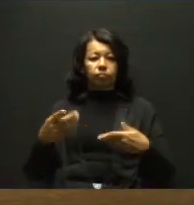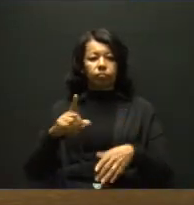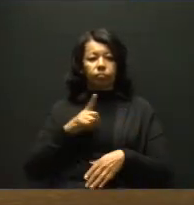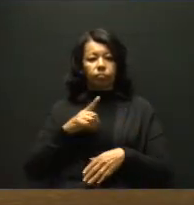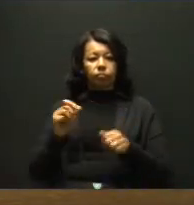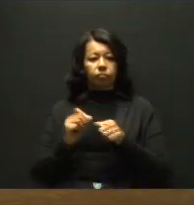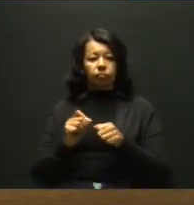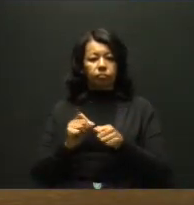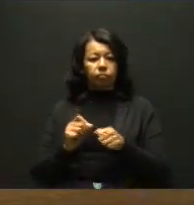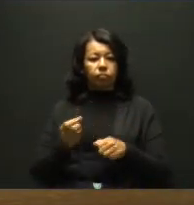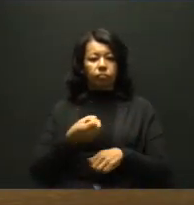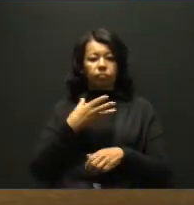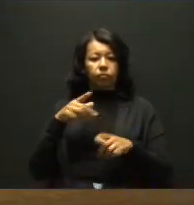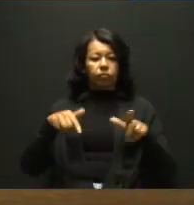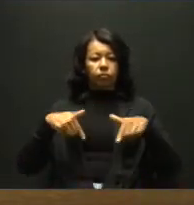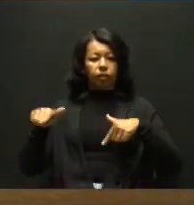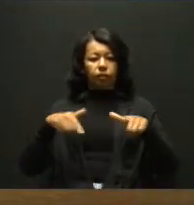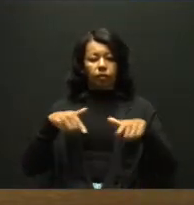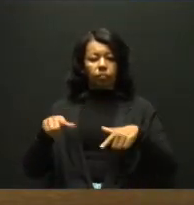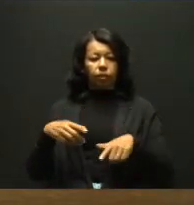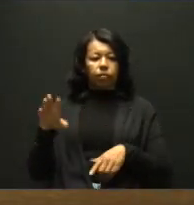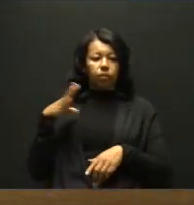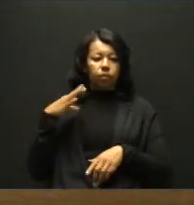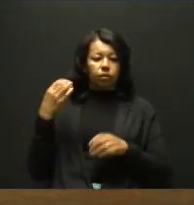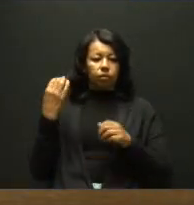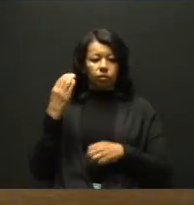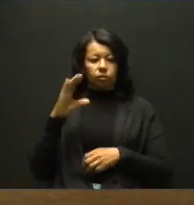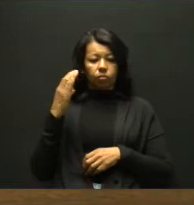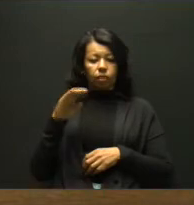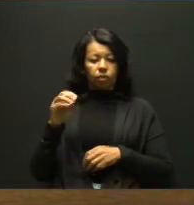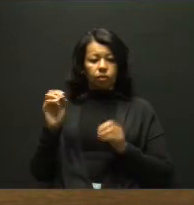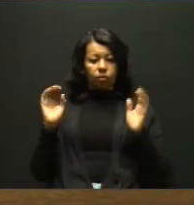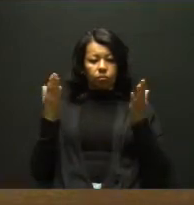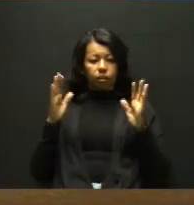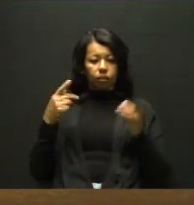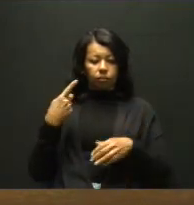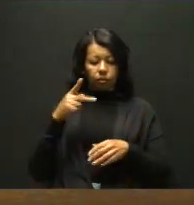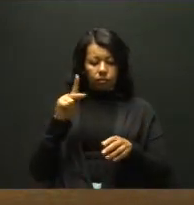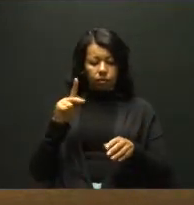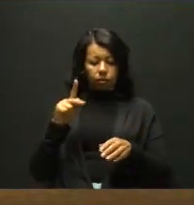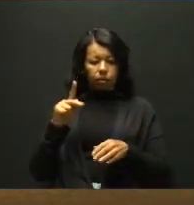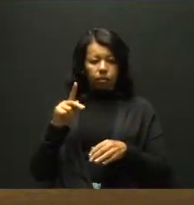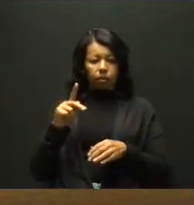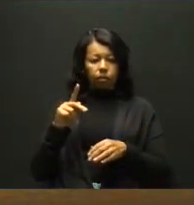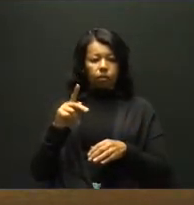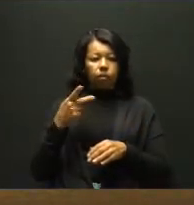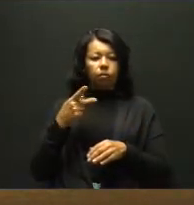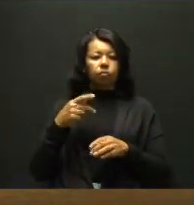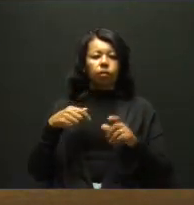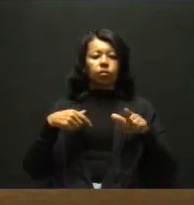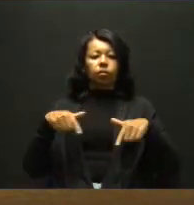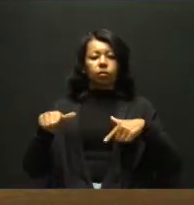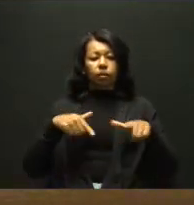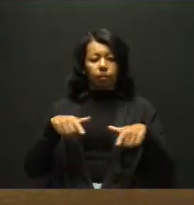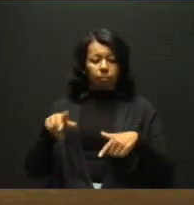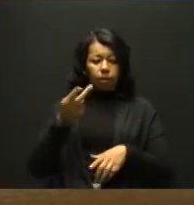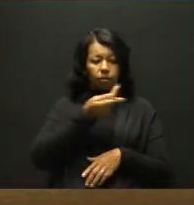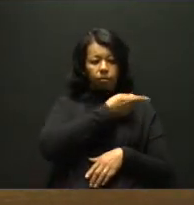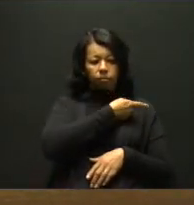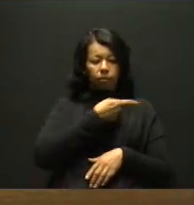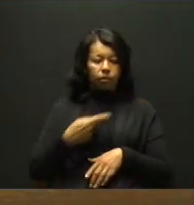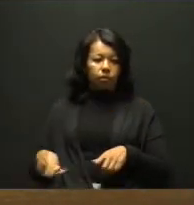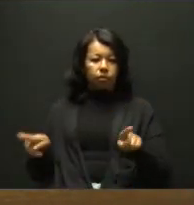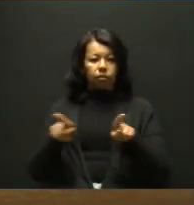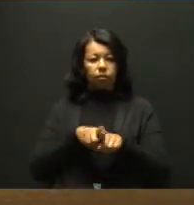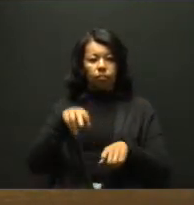desempenhado um bom trabalho na cidade de cubatão parabéns a todos vocês vereadores pelo trabalho ao senhor presidente a